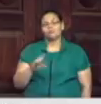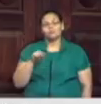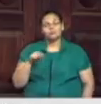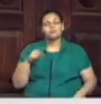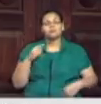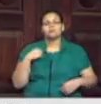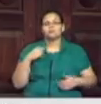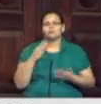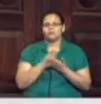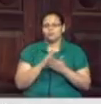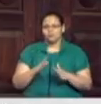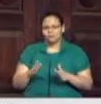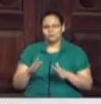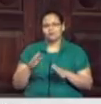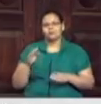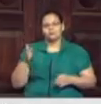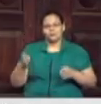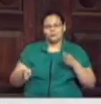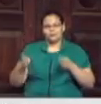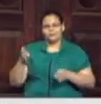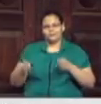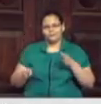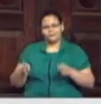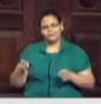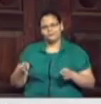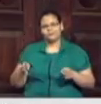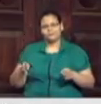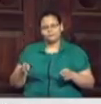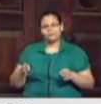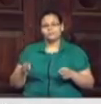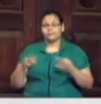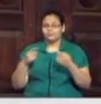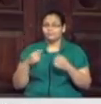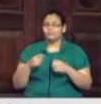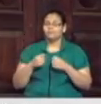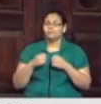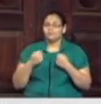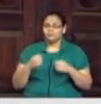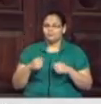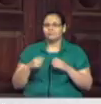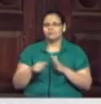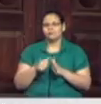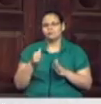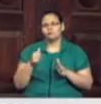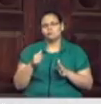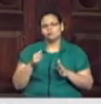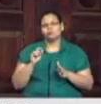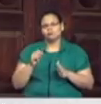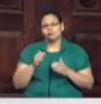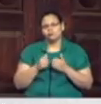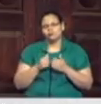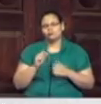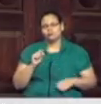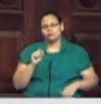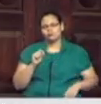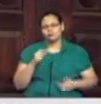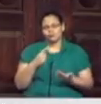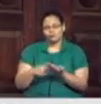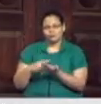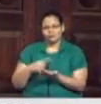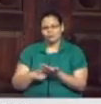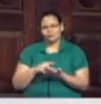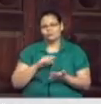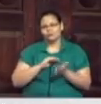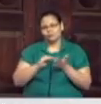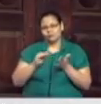terminando o seu mandato lá. Portanto, esse foi um princípio pactuado com o secretário de Educação.